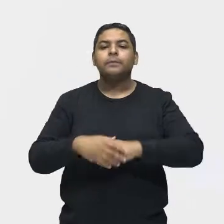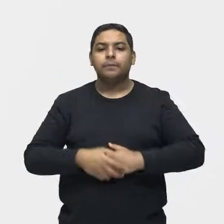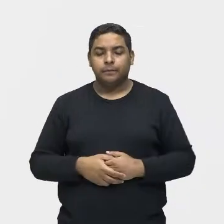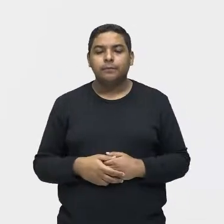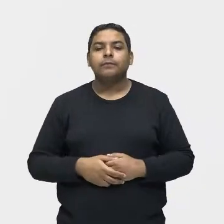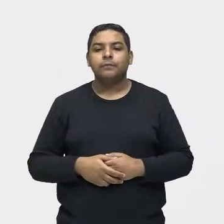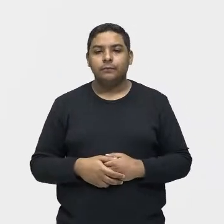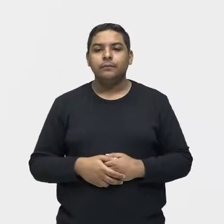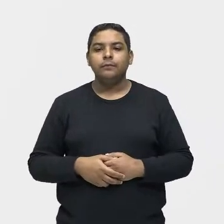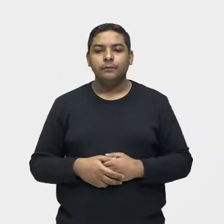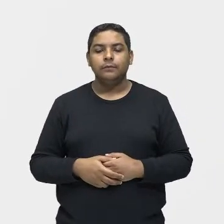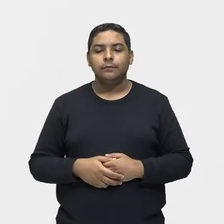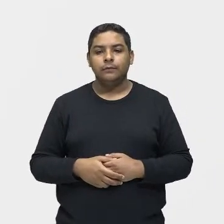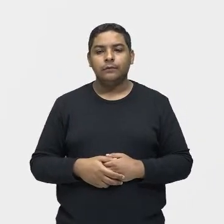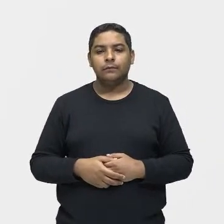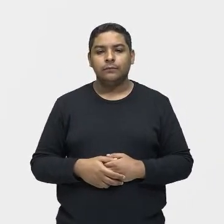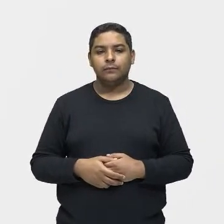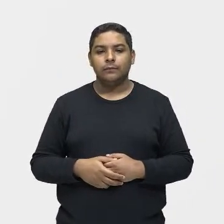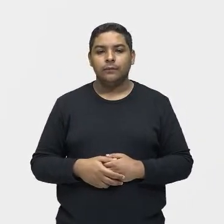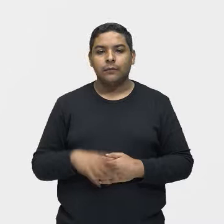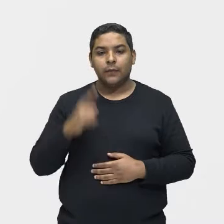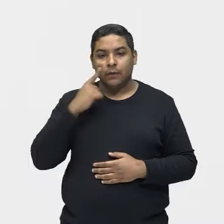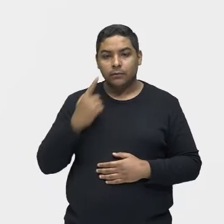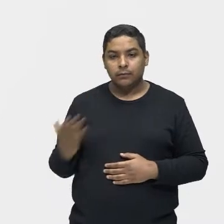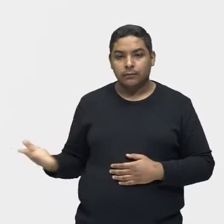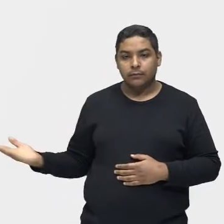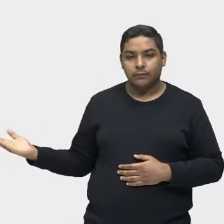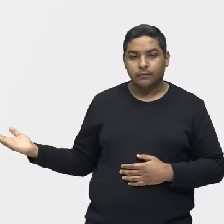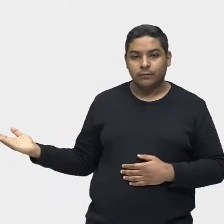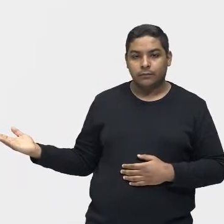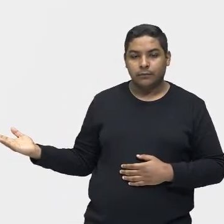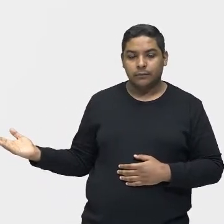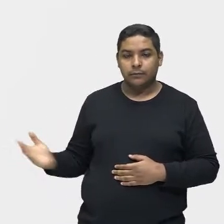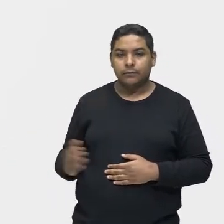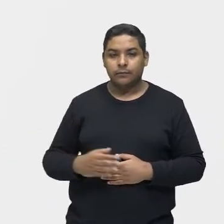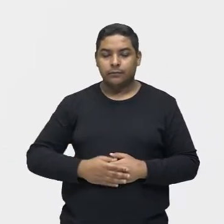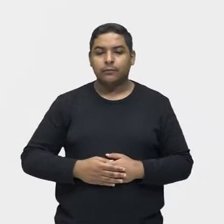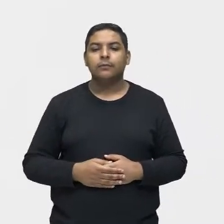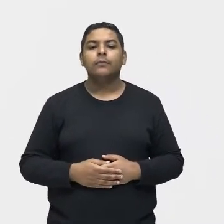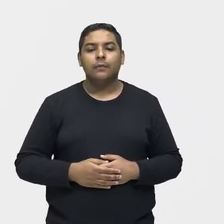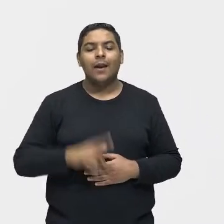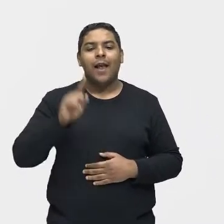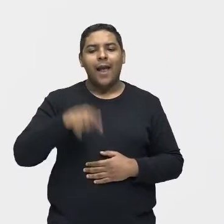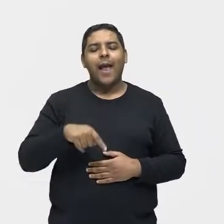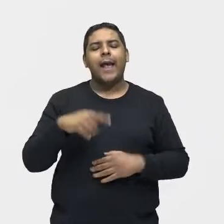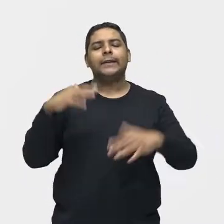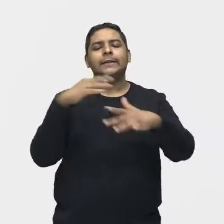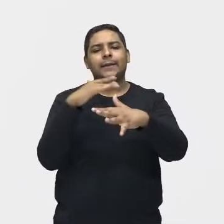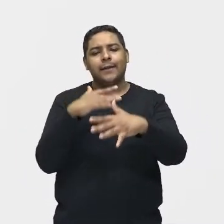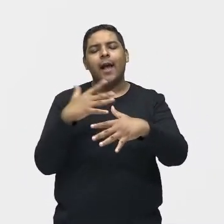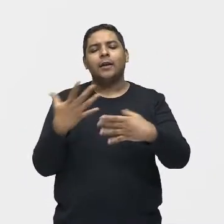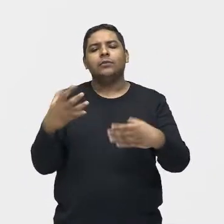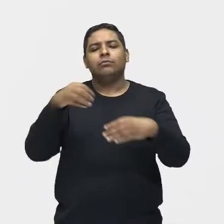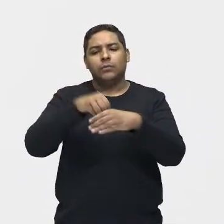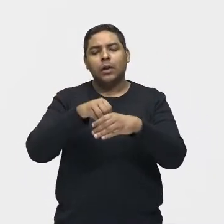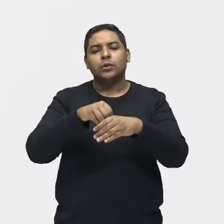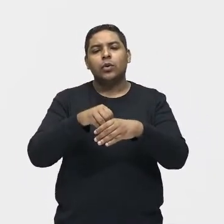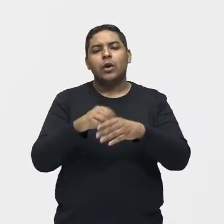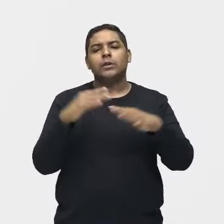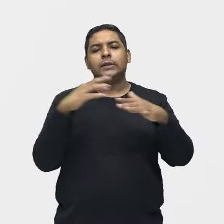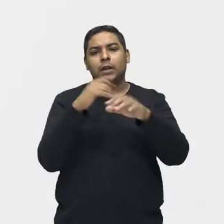York, Filadélfia, Baltimore e Washington são cidades que fazem parte dessa